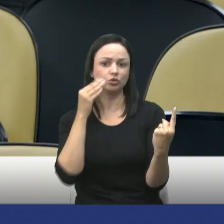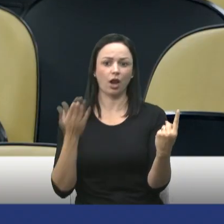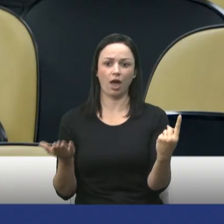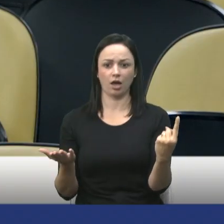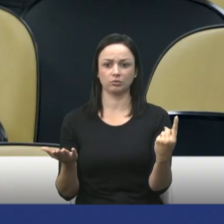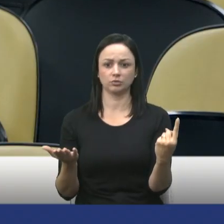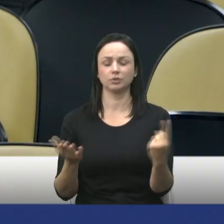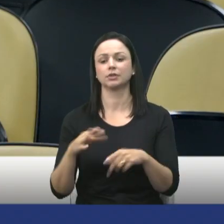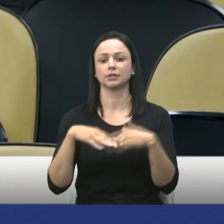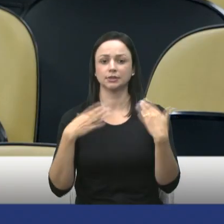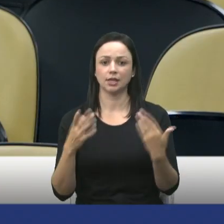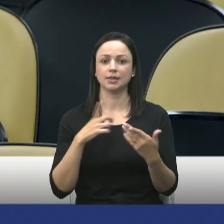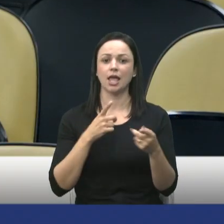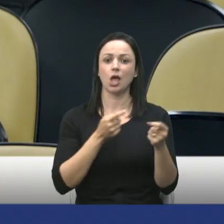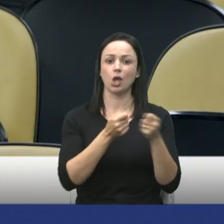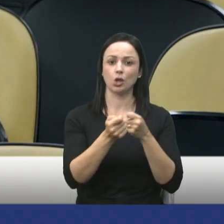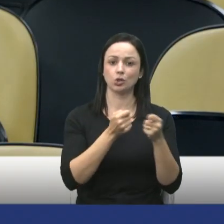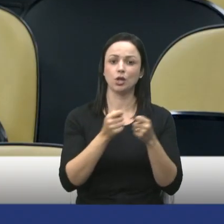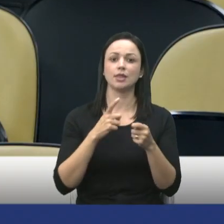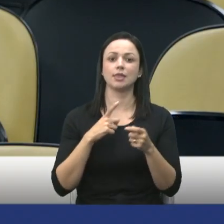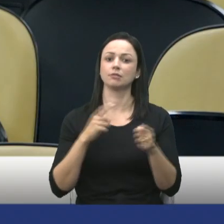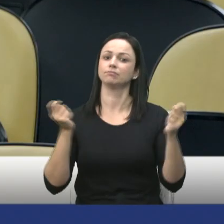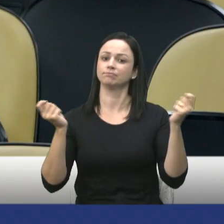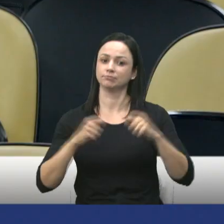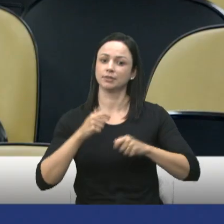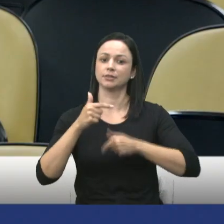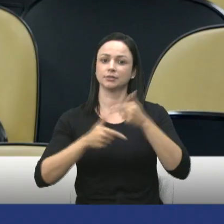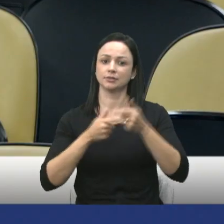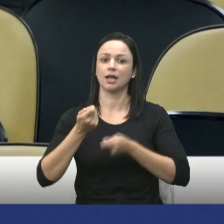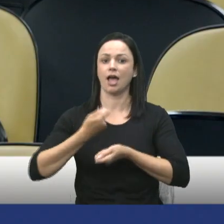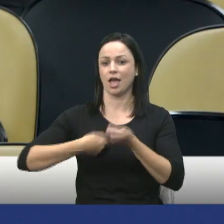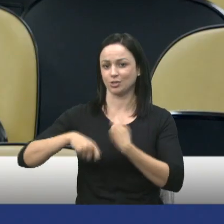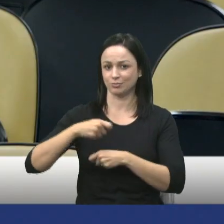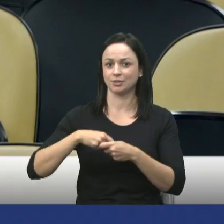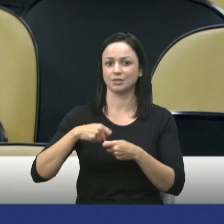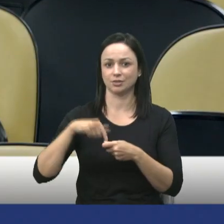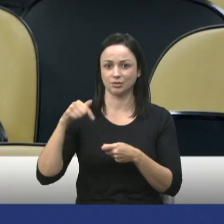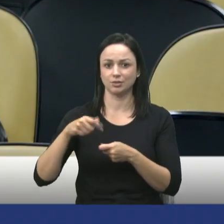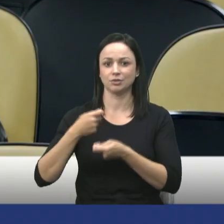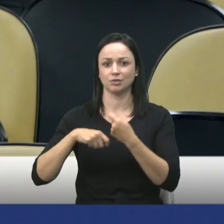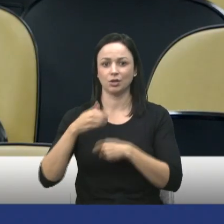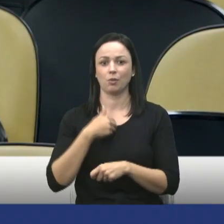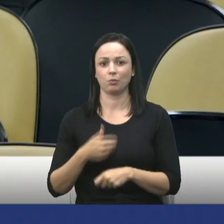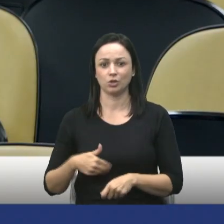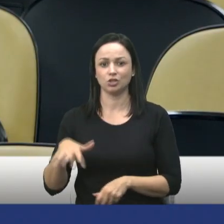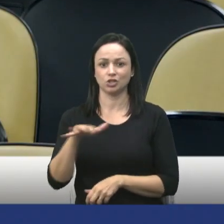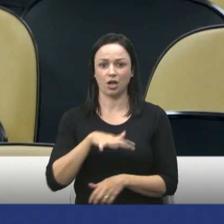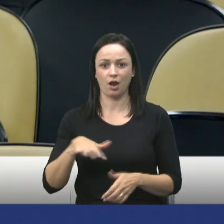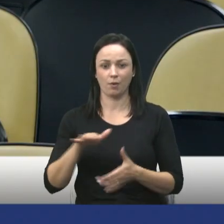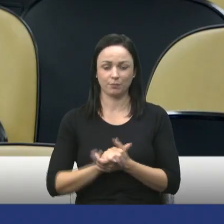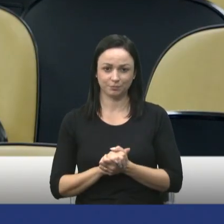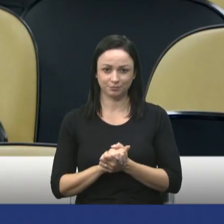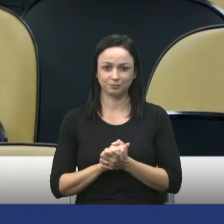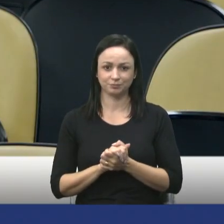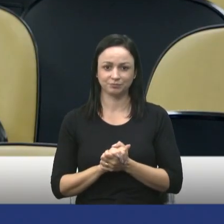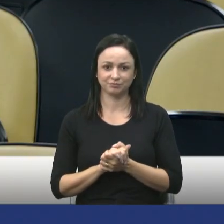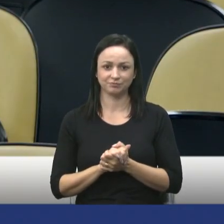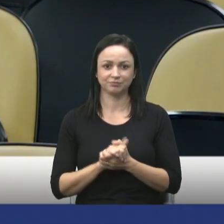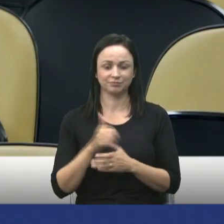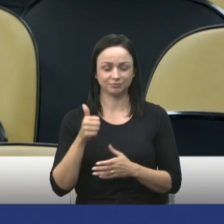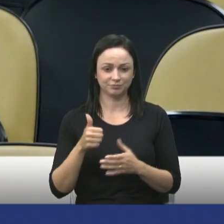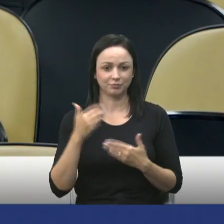e gera uma eficiência dos serviços administrativos da administração pública no geral. Tá?